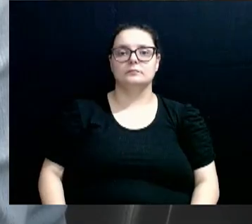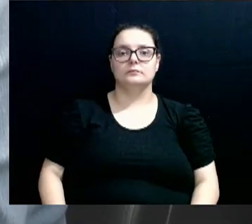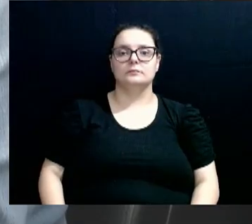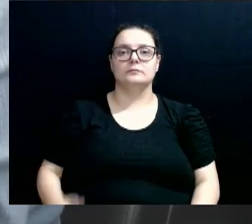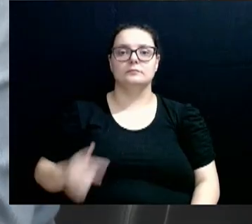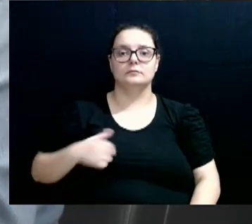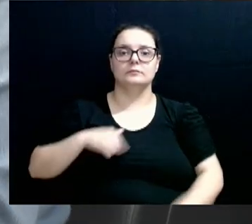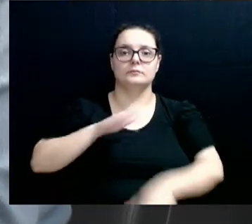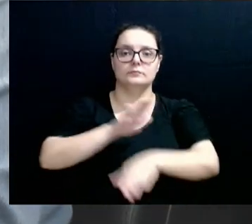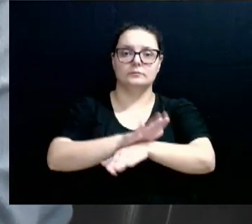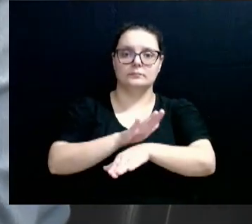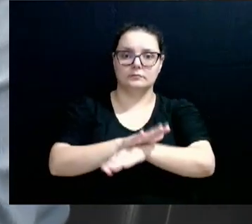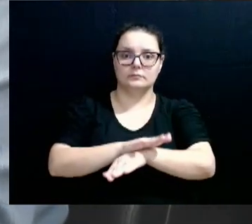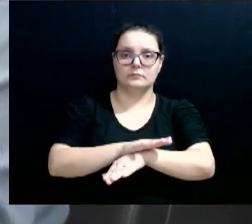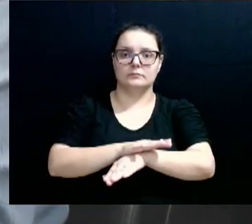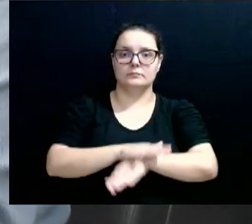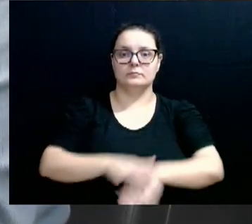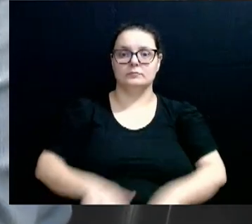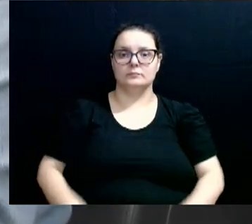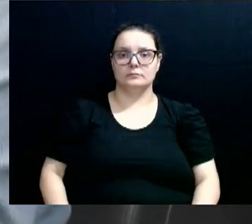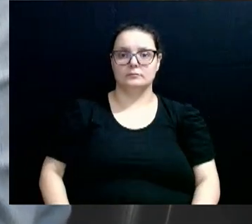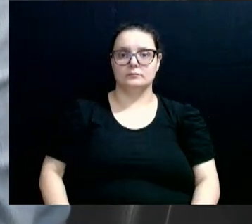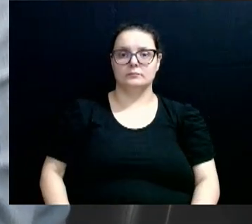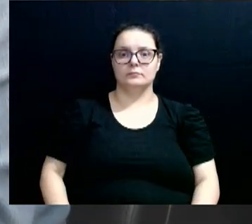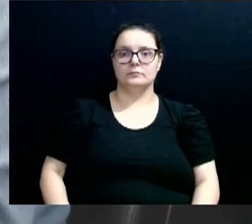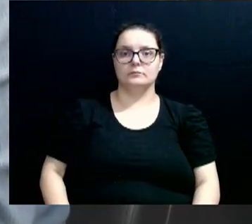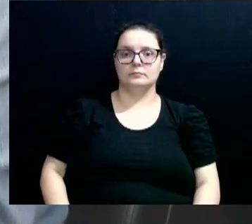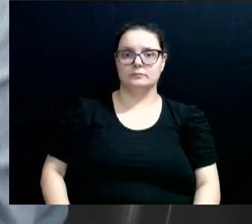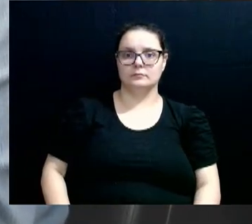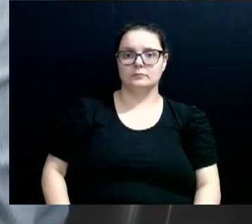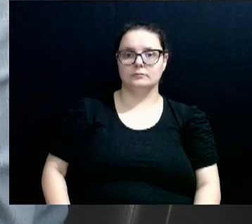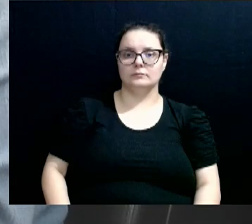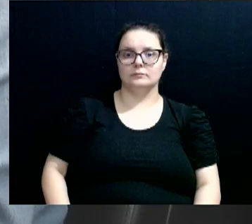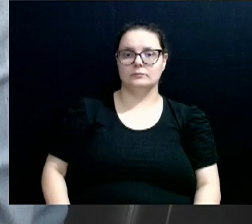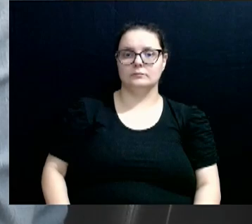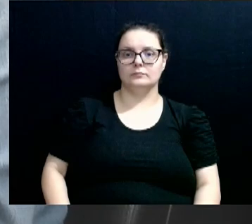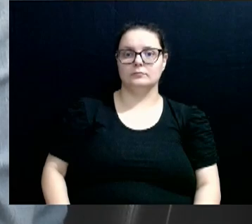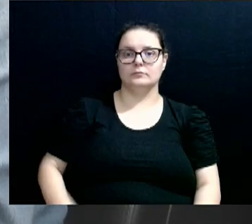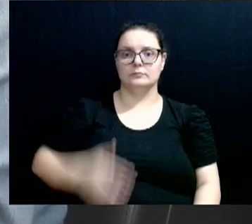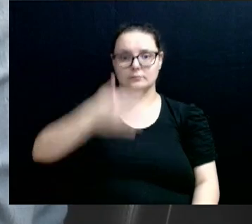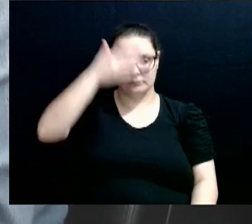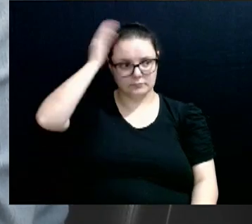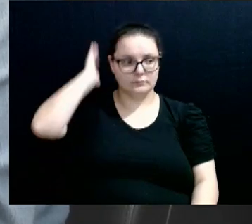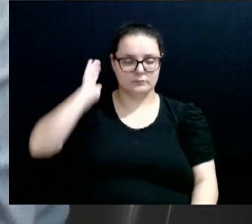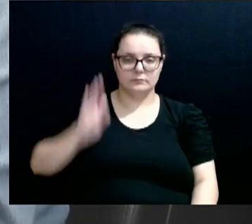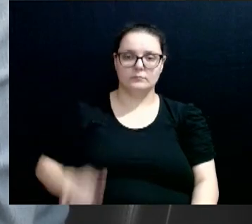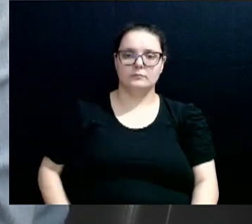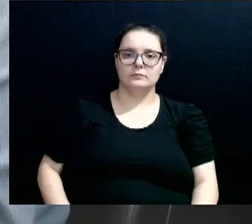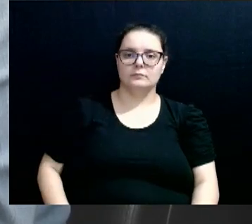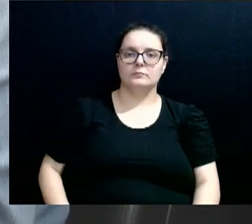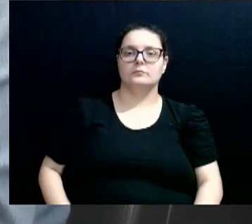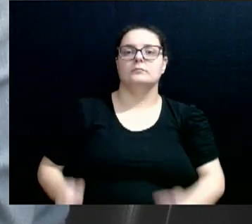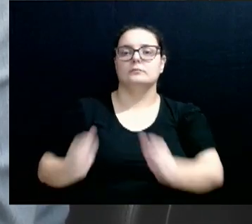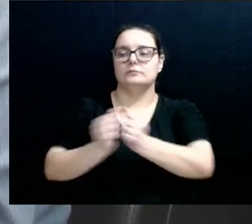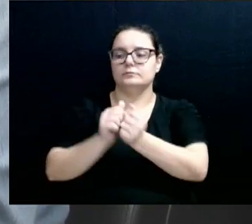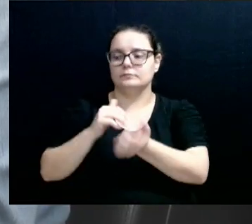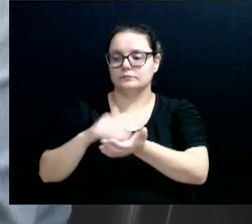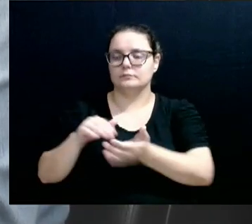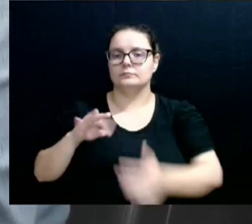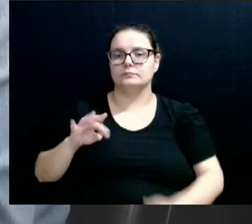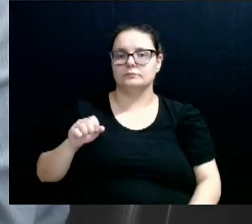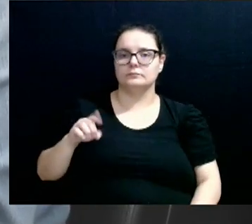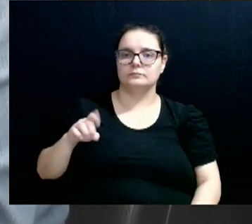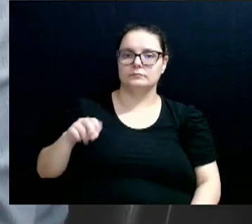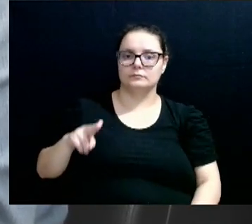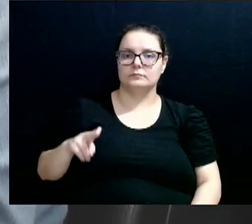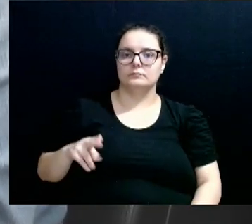gabinete eu fazia isso com o professor Tadeu, e hoje tenho construído essa relação com a professora